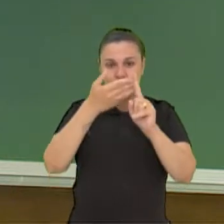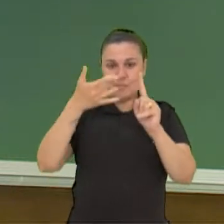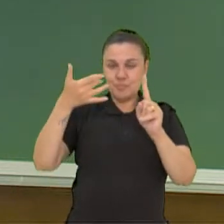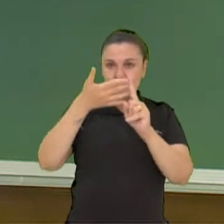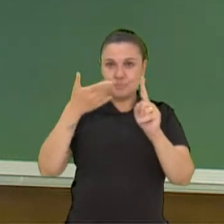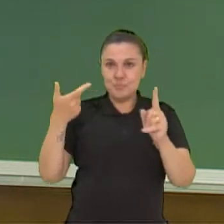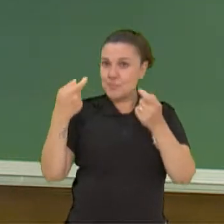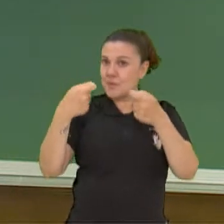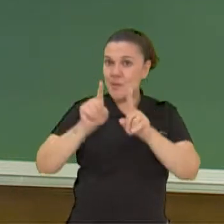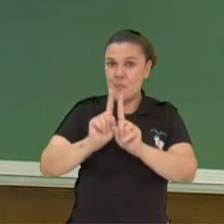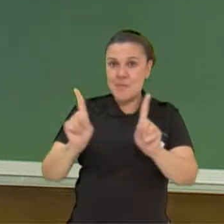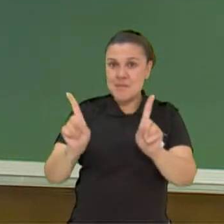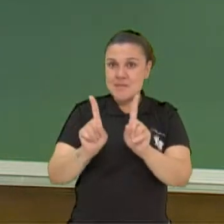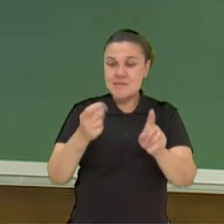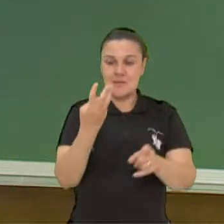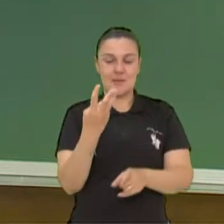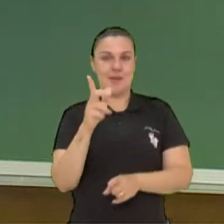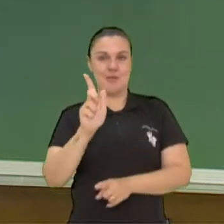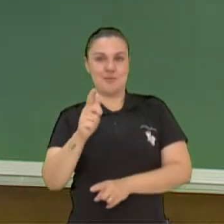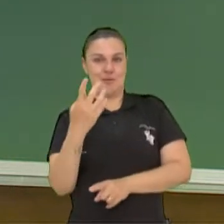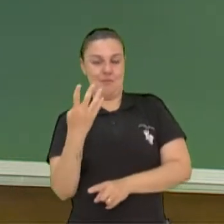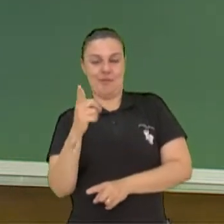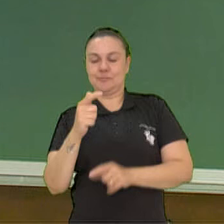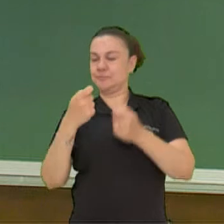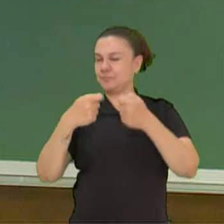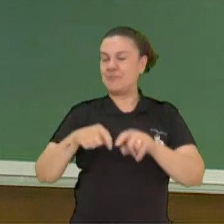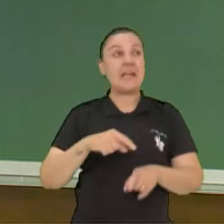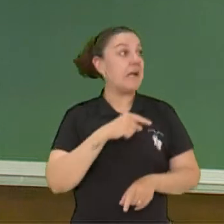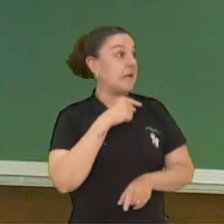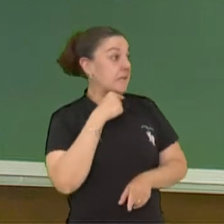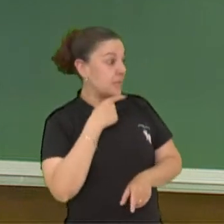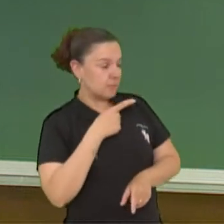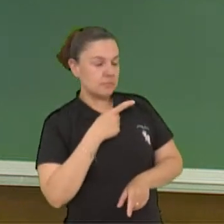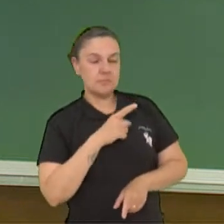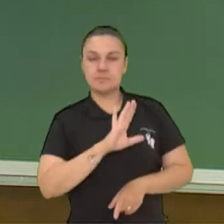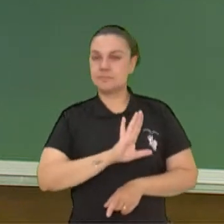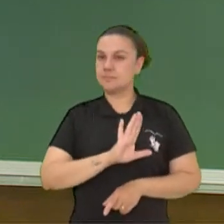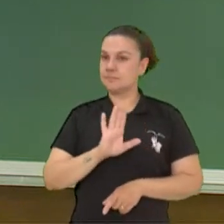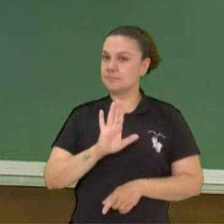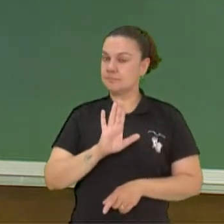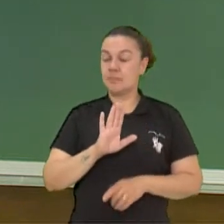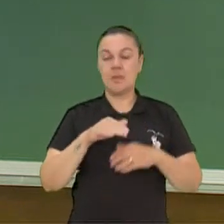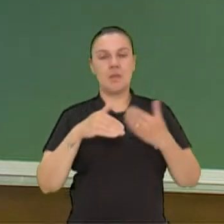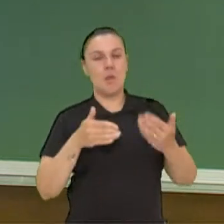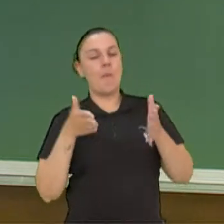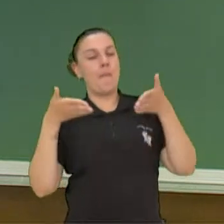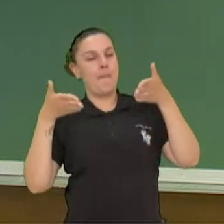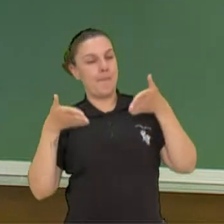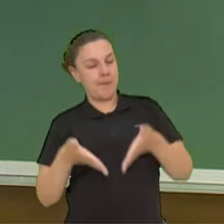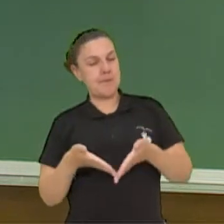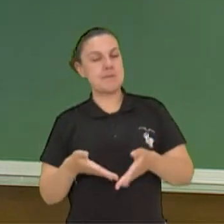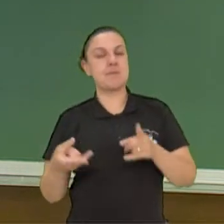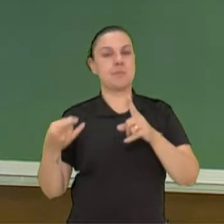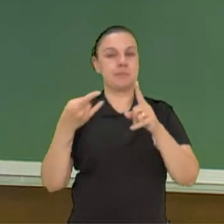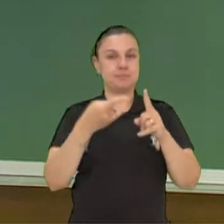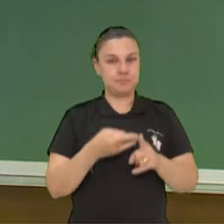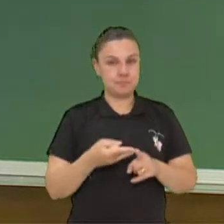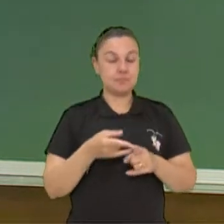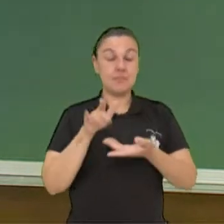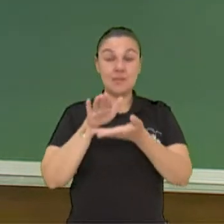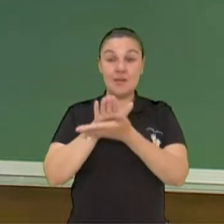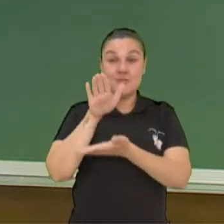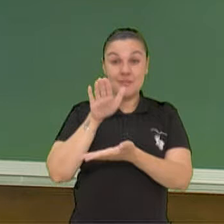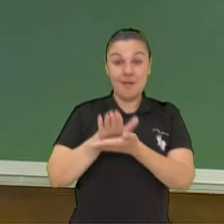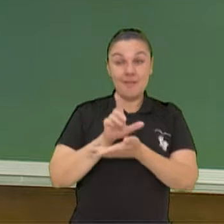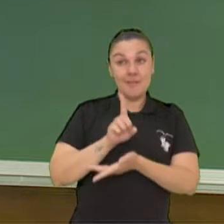tem justificativa não conseguir. Olha lá. Participe do Meet com o teu professor. Você que pega atividade